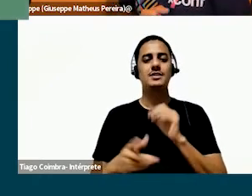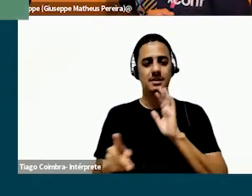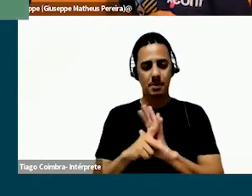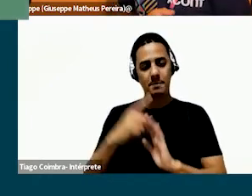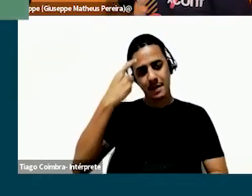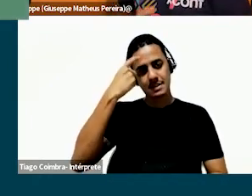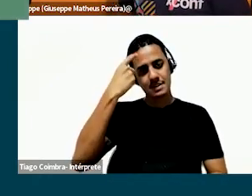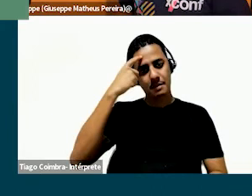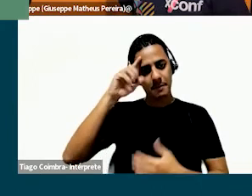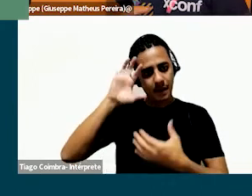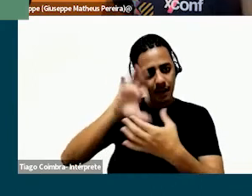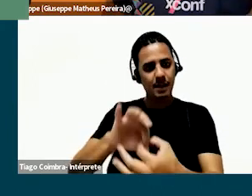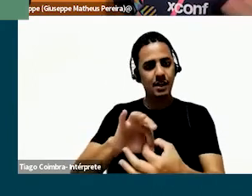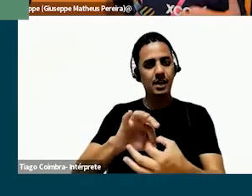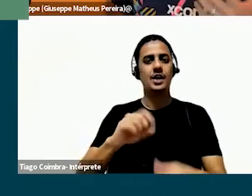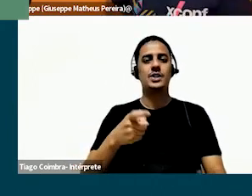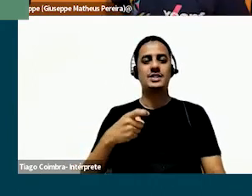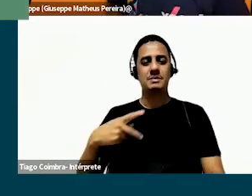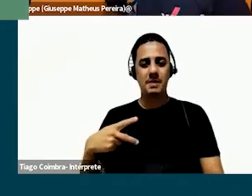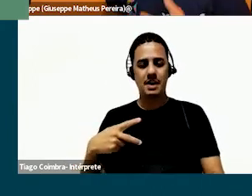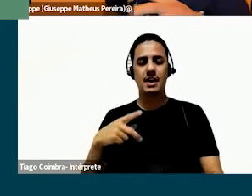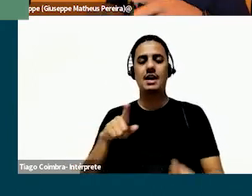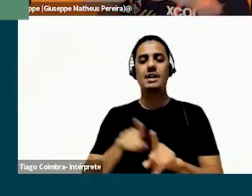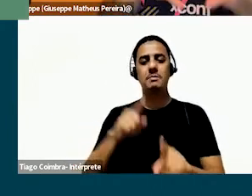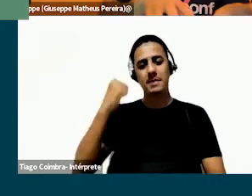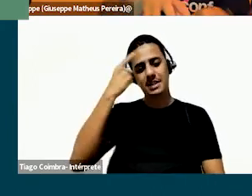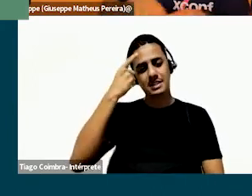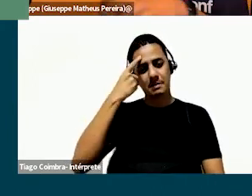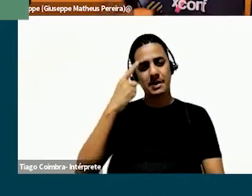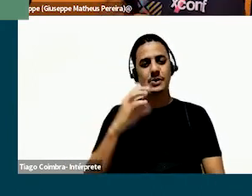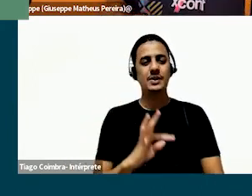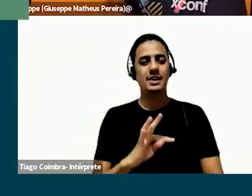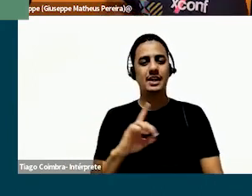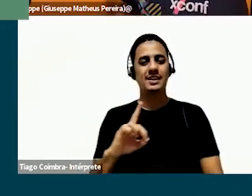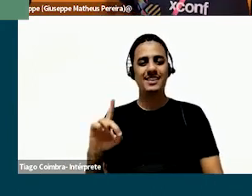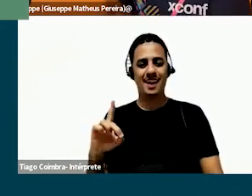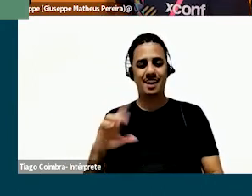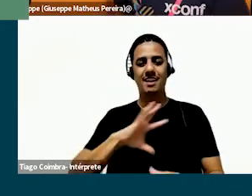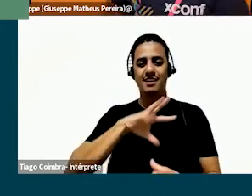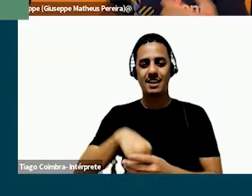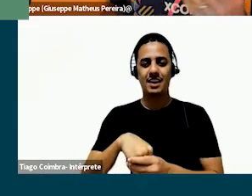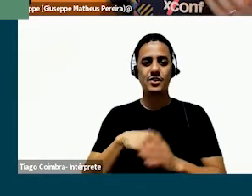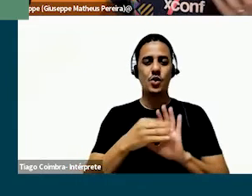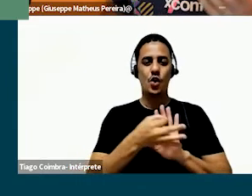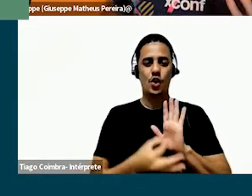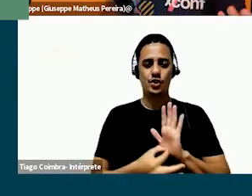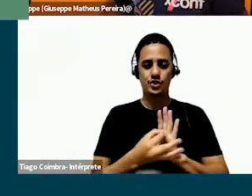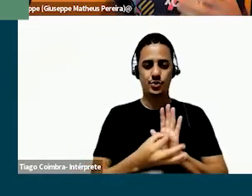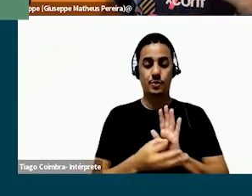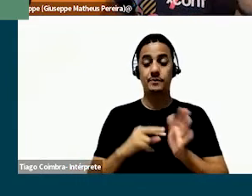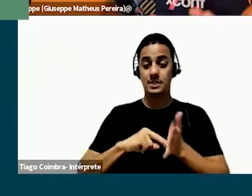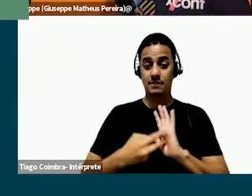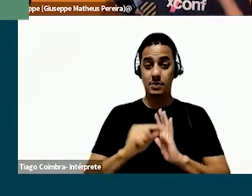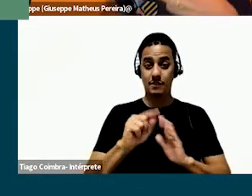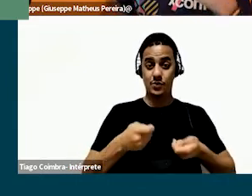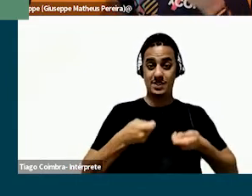de XP, muito vinculado ao TDD, que tem a mesma abordagem, só que no código, né? Que ao entregar uma funcionalidade